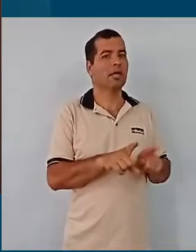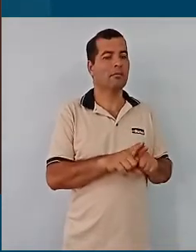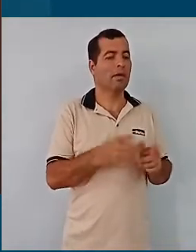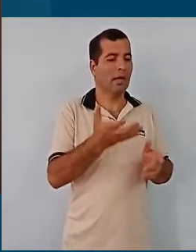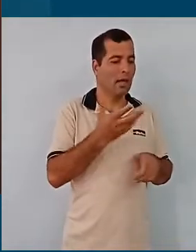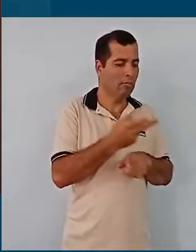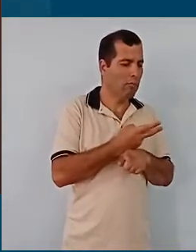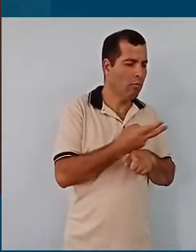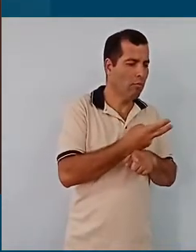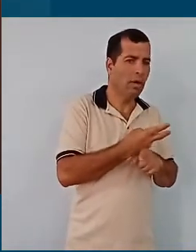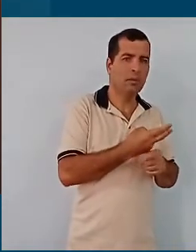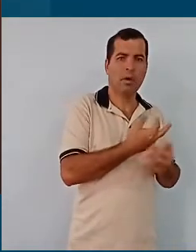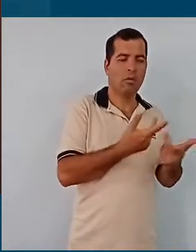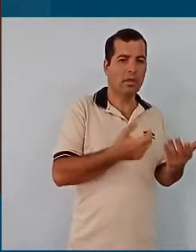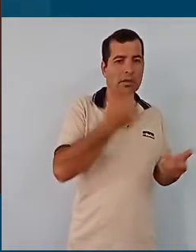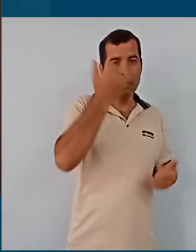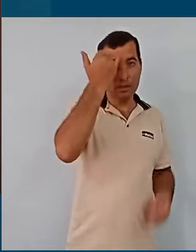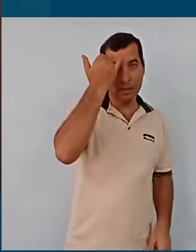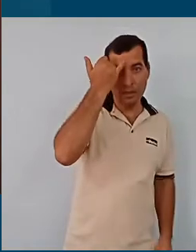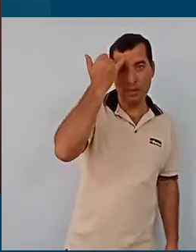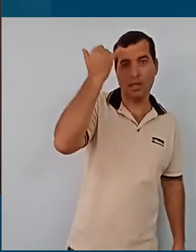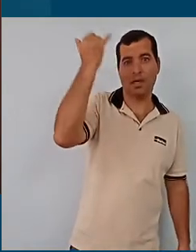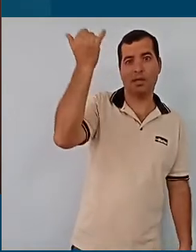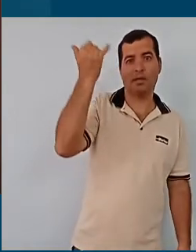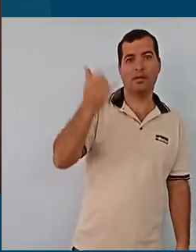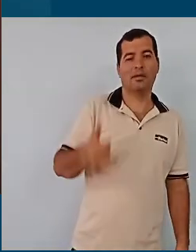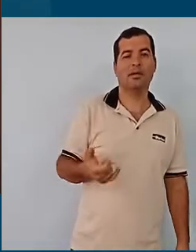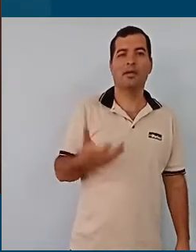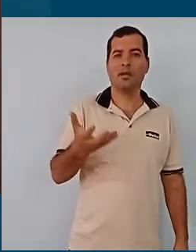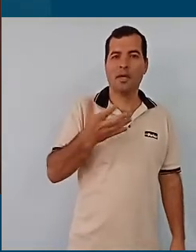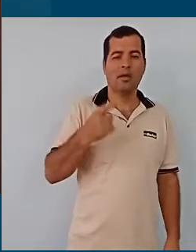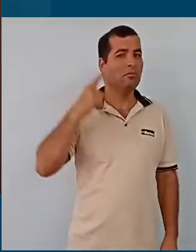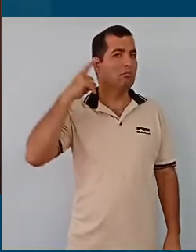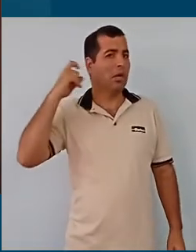texto ideias, eu não procuro sons.